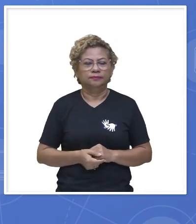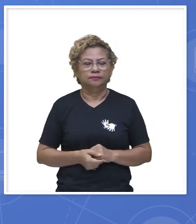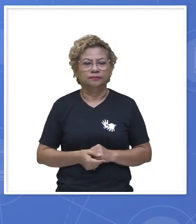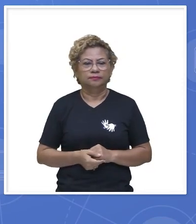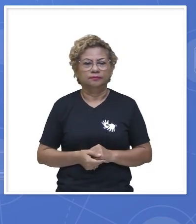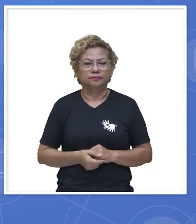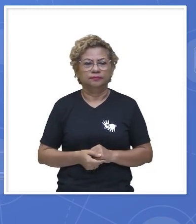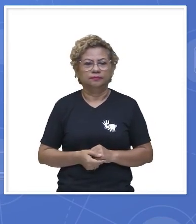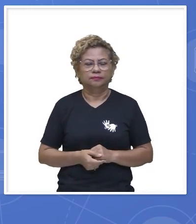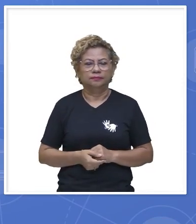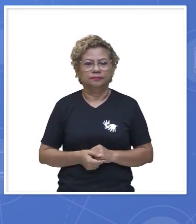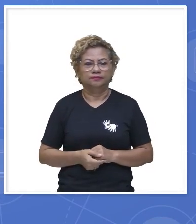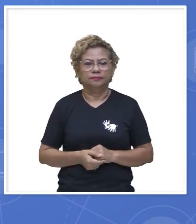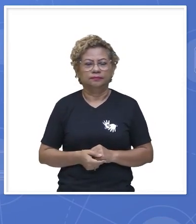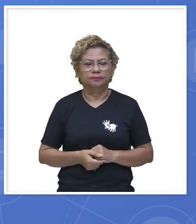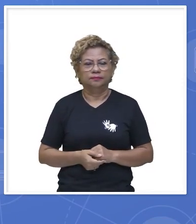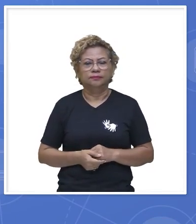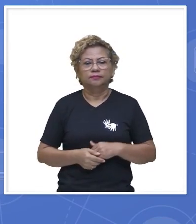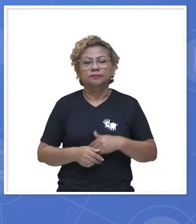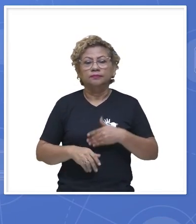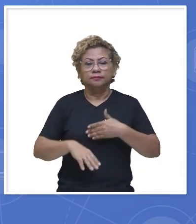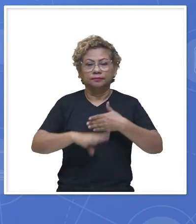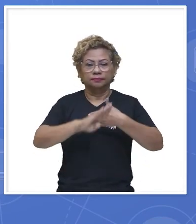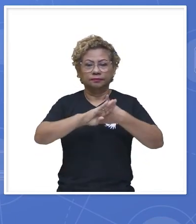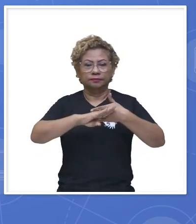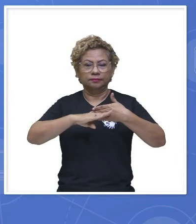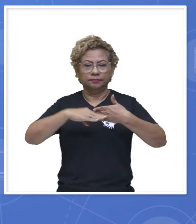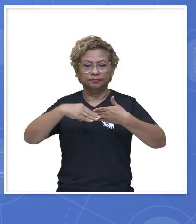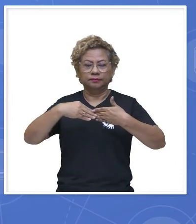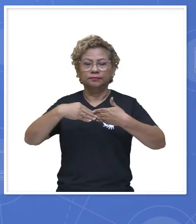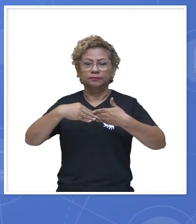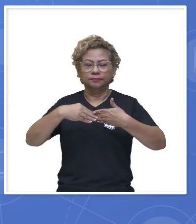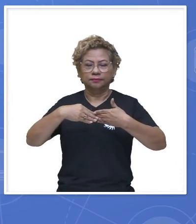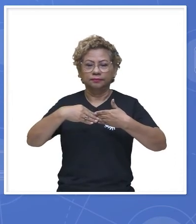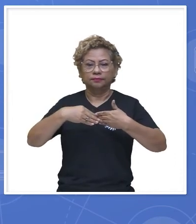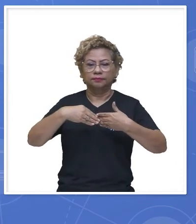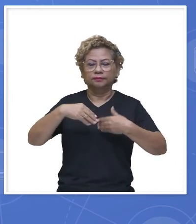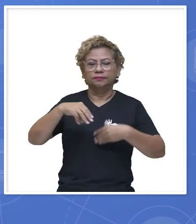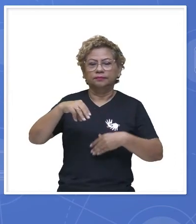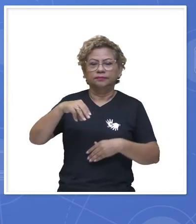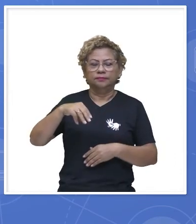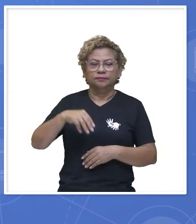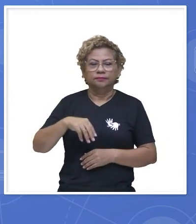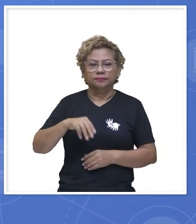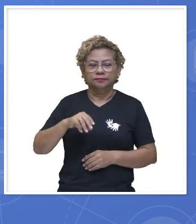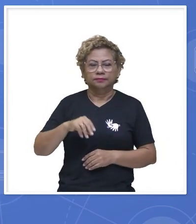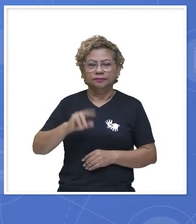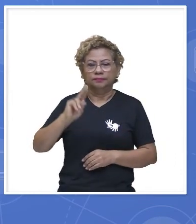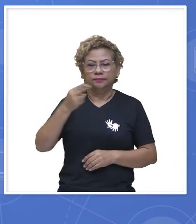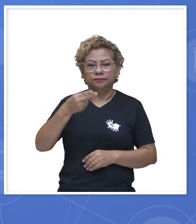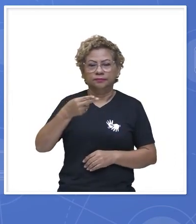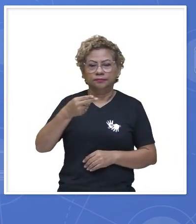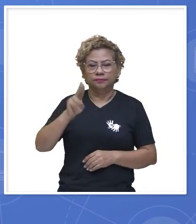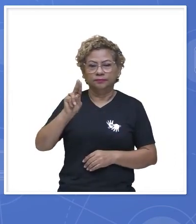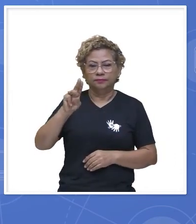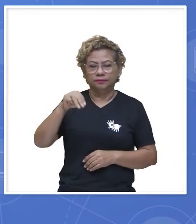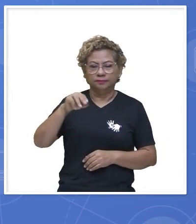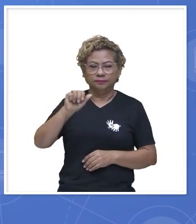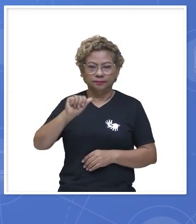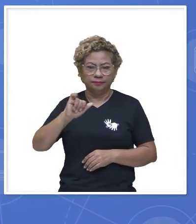que ao invés de serem 5, né, números aqui, vamos supor que fossem 6 números, e aí, como é que eu vou definir o termo central? Já